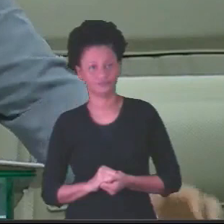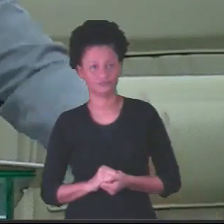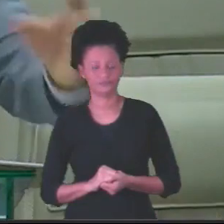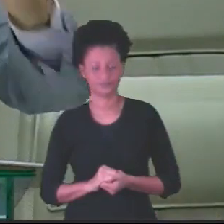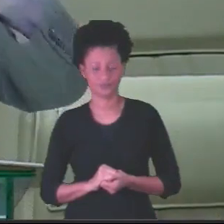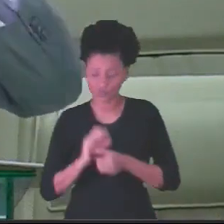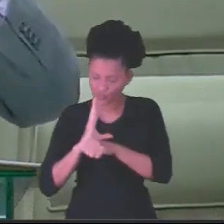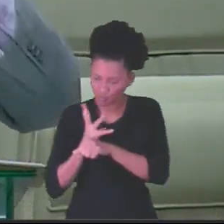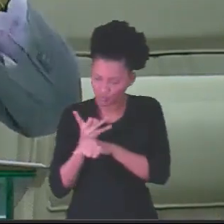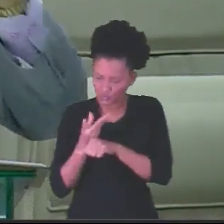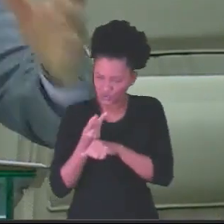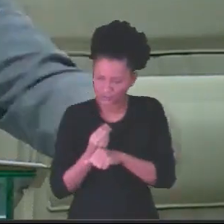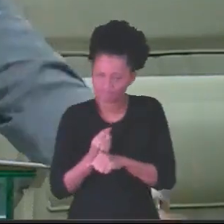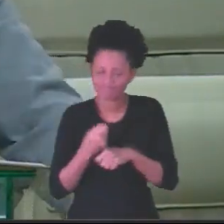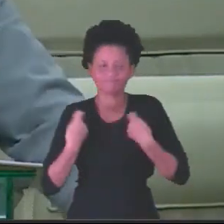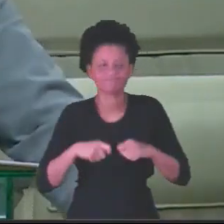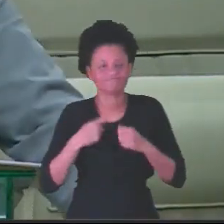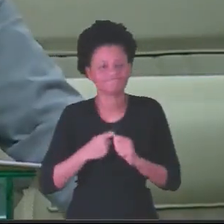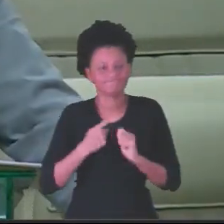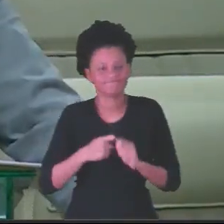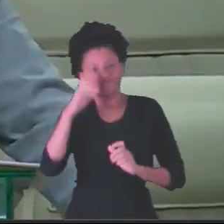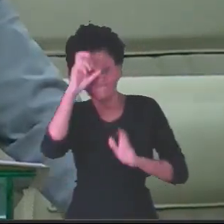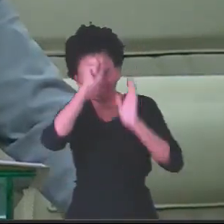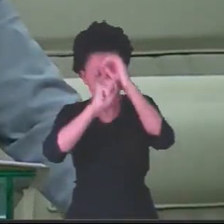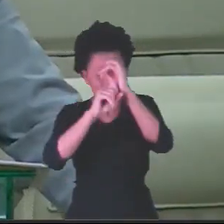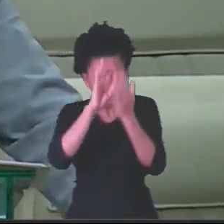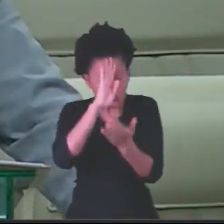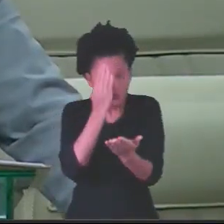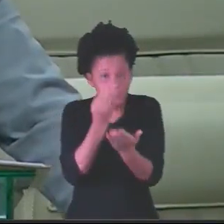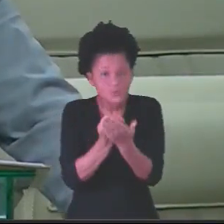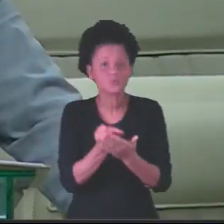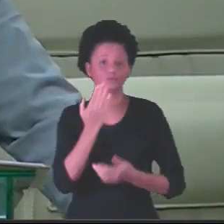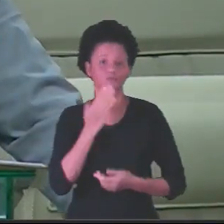em uma igreja aqui precisa confiar em deus